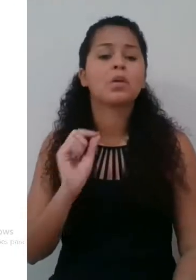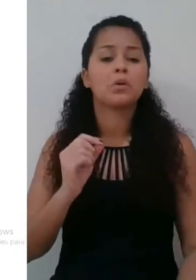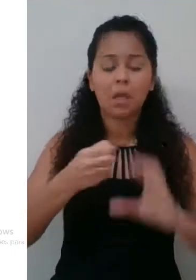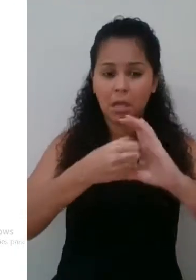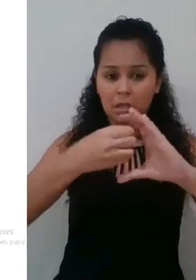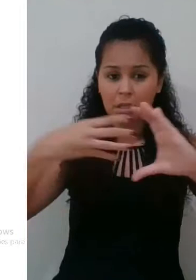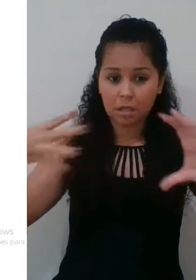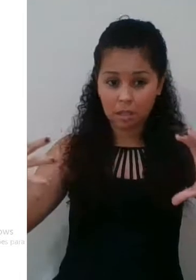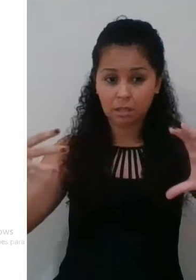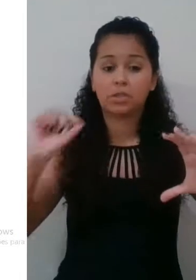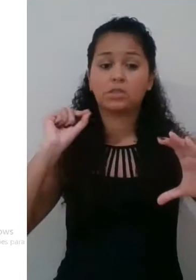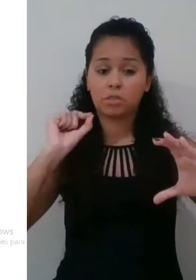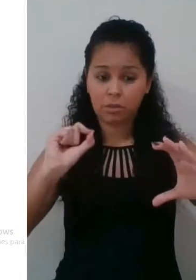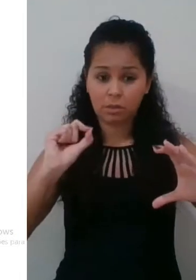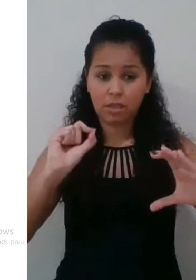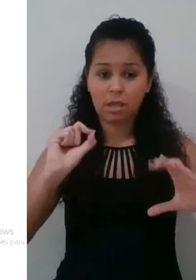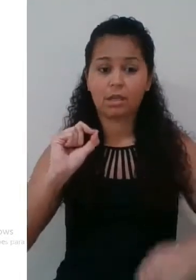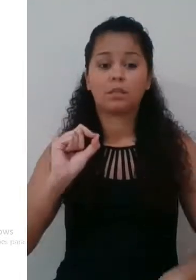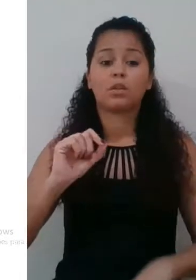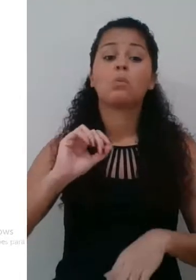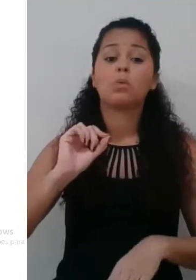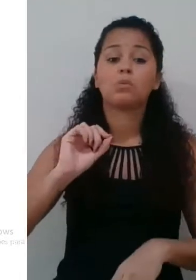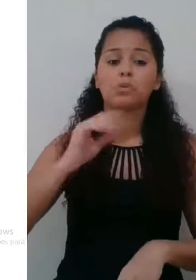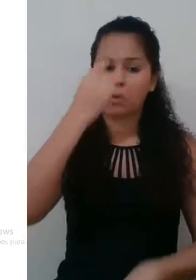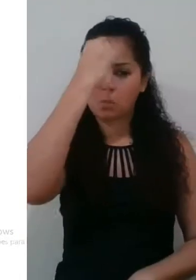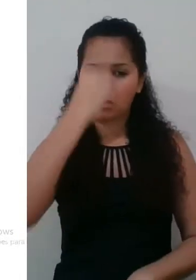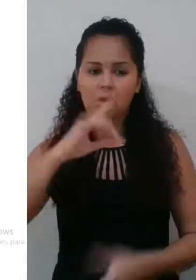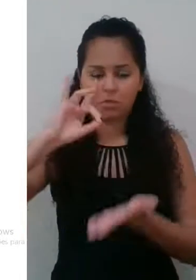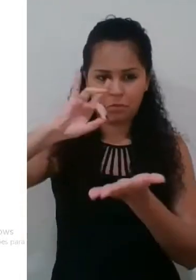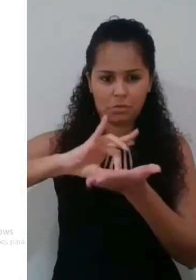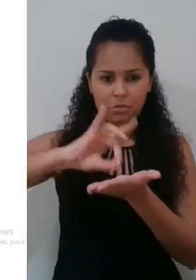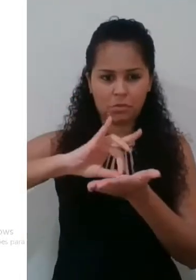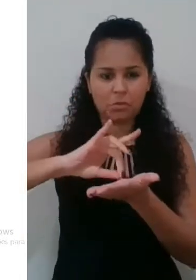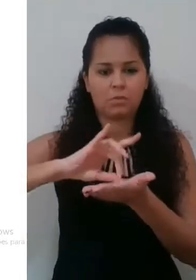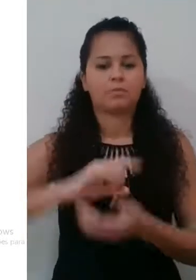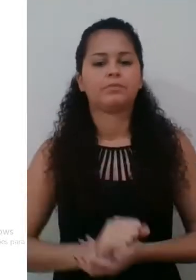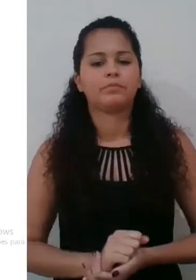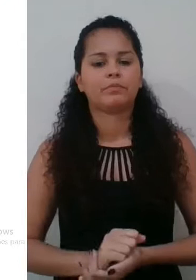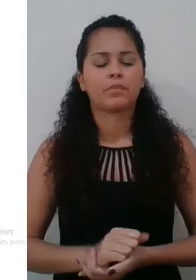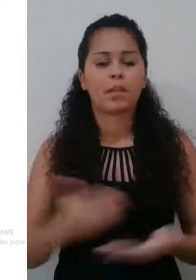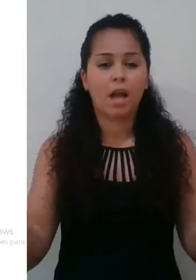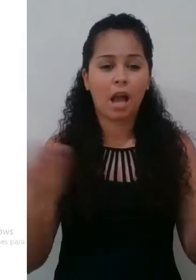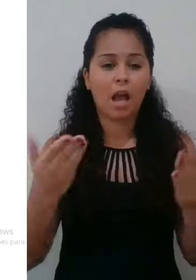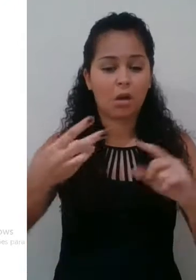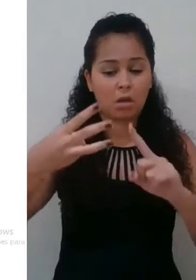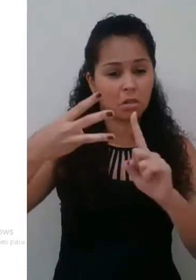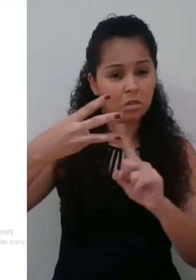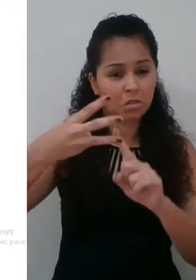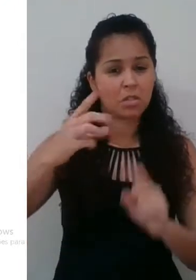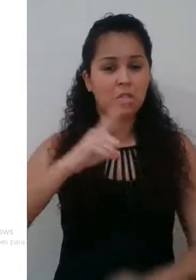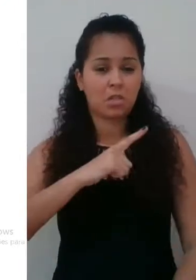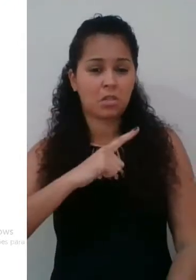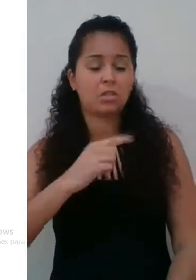uma imagem real, ok? Beleza. Na terceira situação, a gente tem o objeto